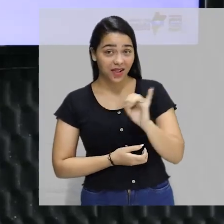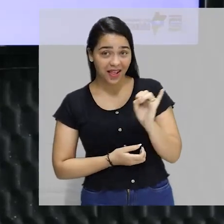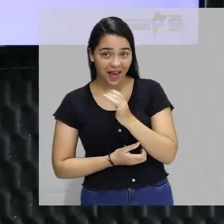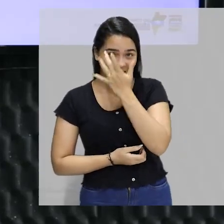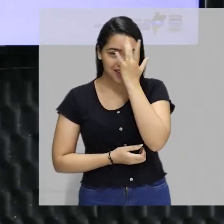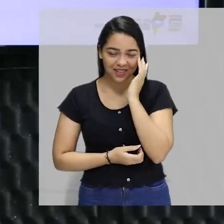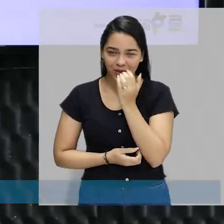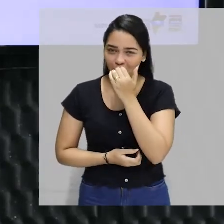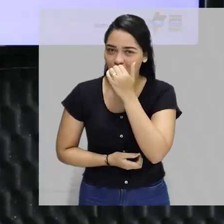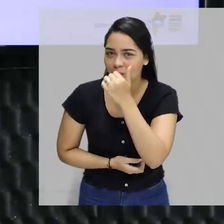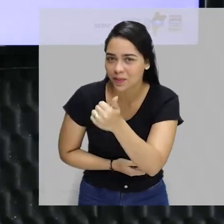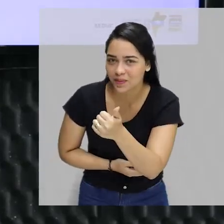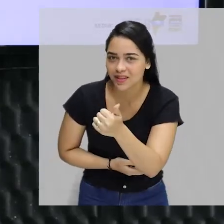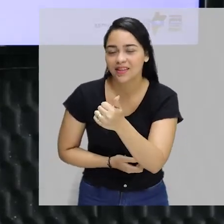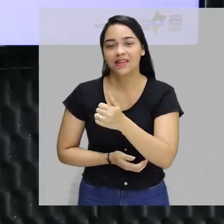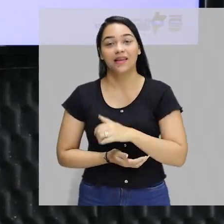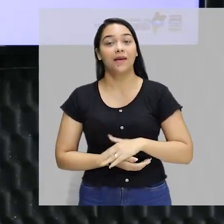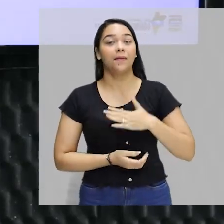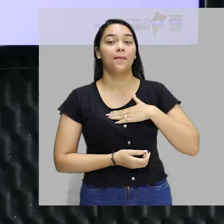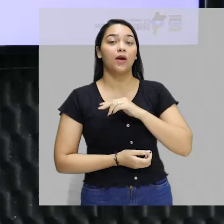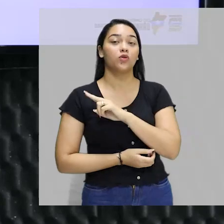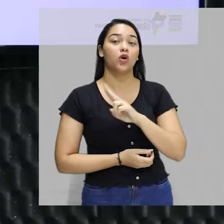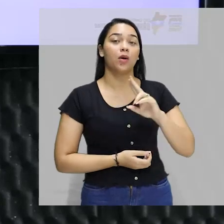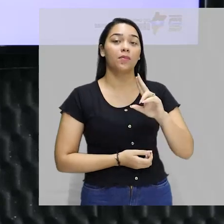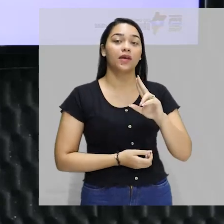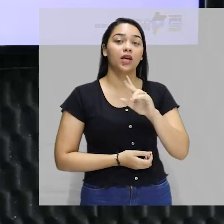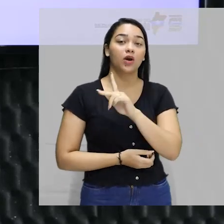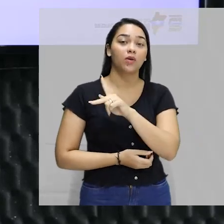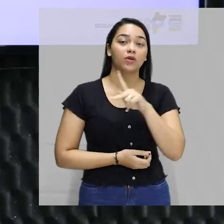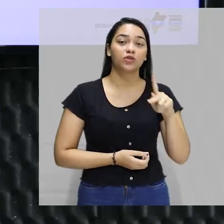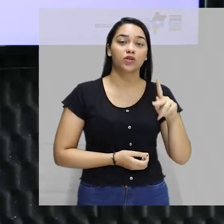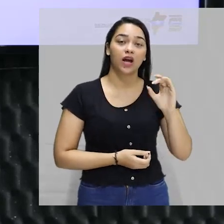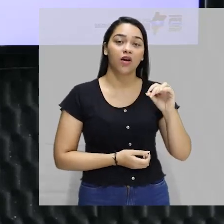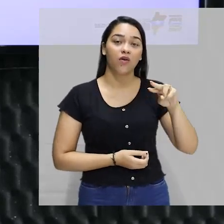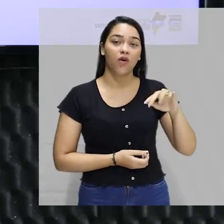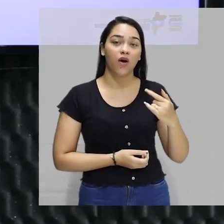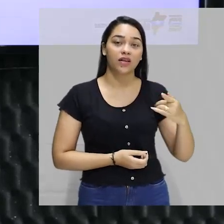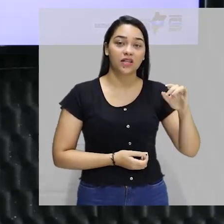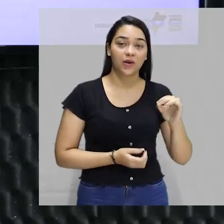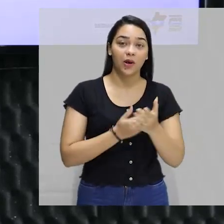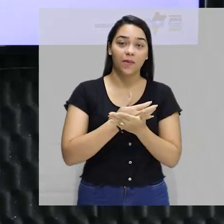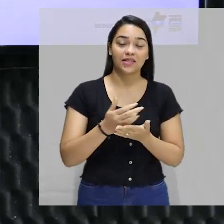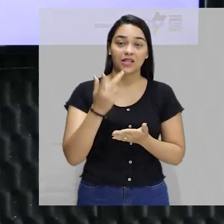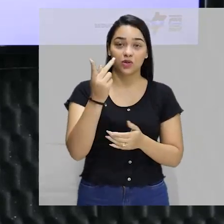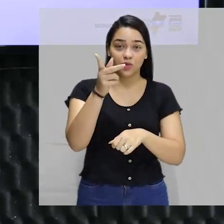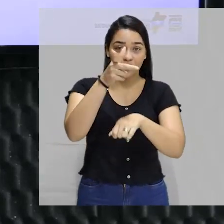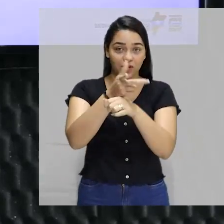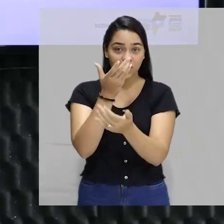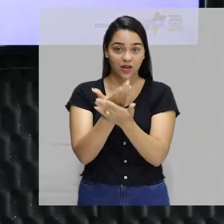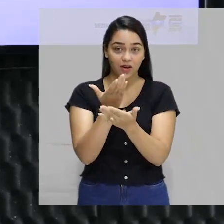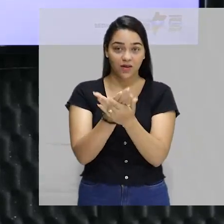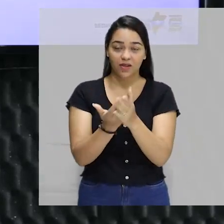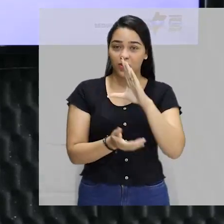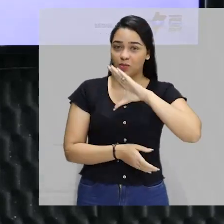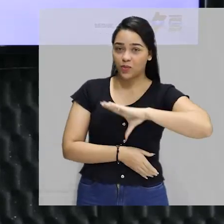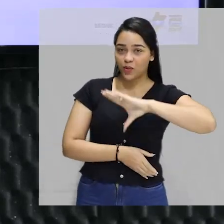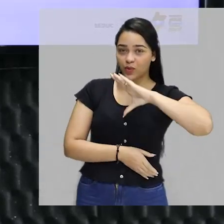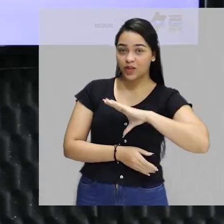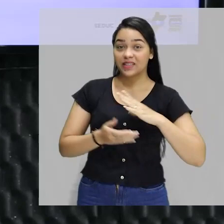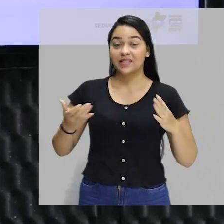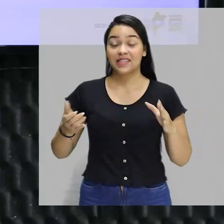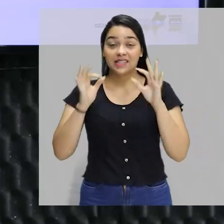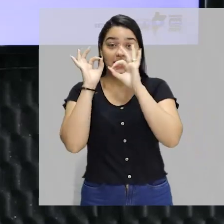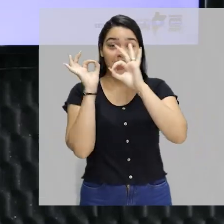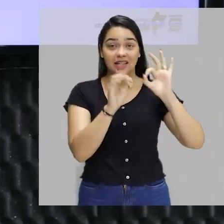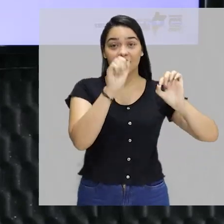pessoal, tudo bem com vocês? Sou professora Conceição Alencar e começa agora a sua aula de língua portuguesa. Se liga na